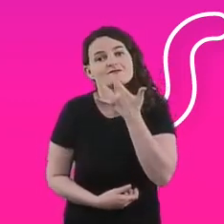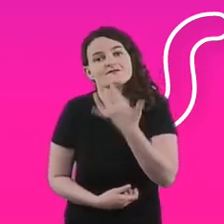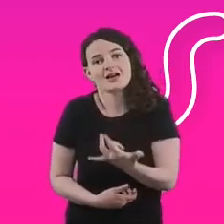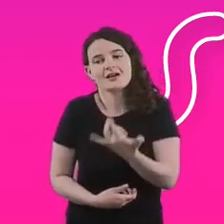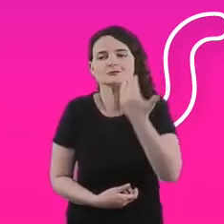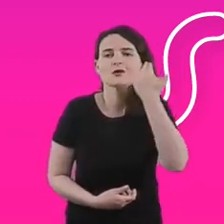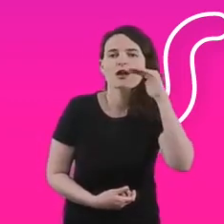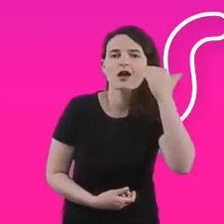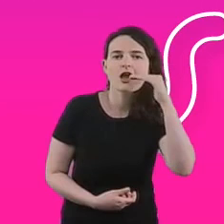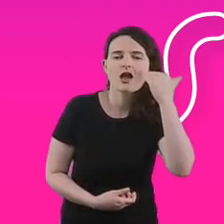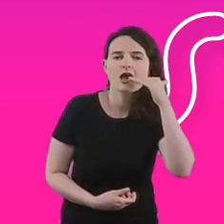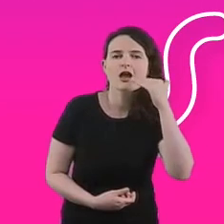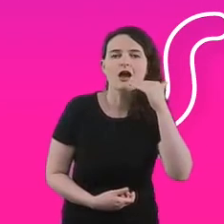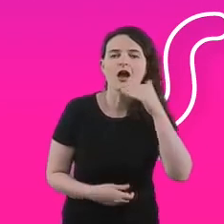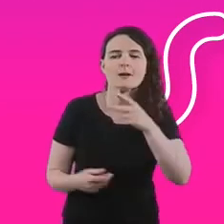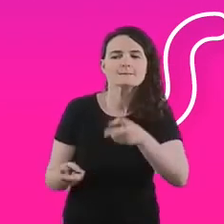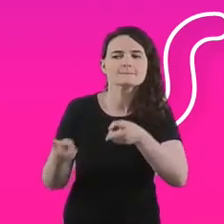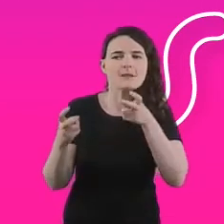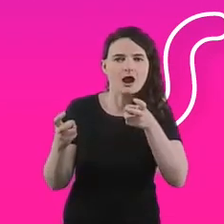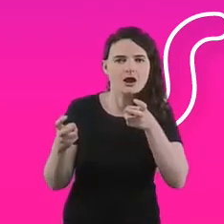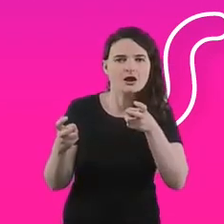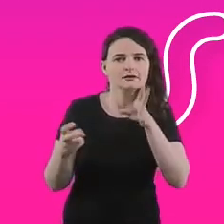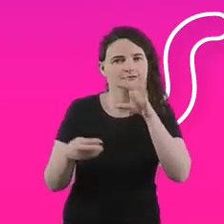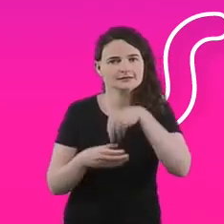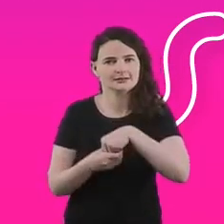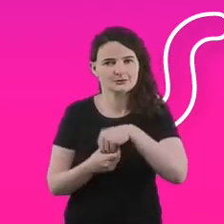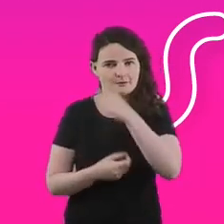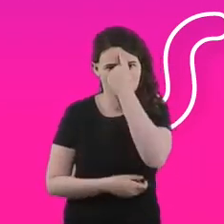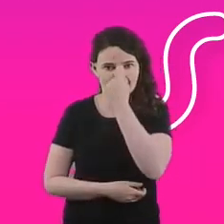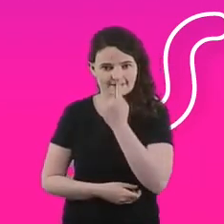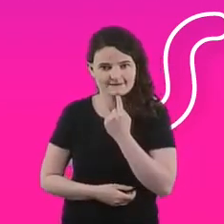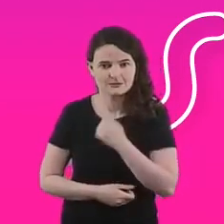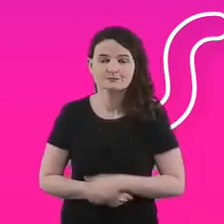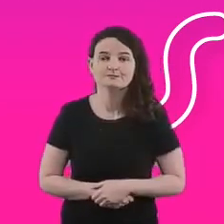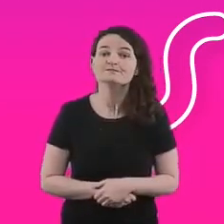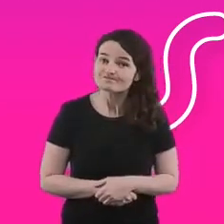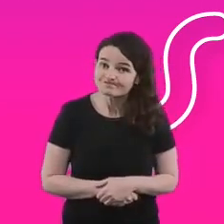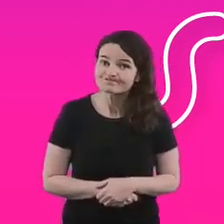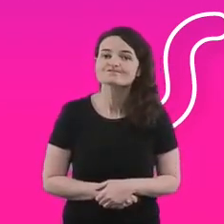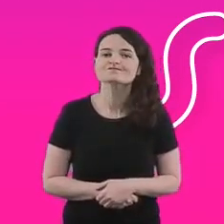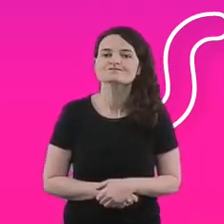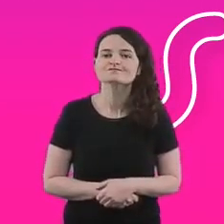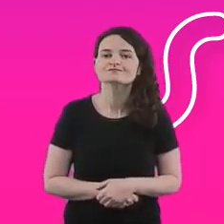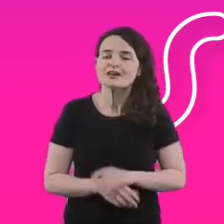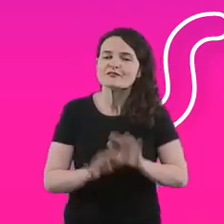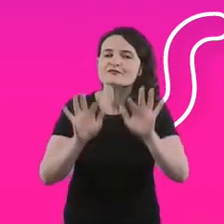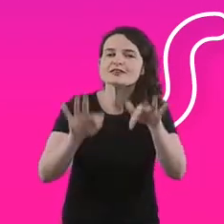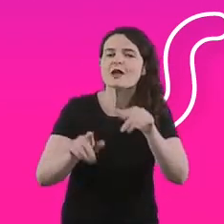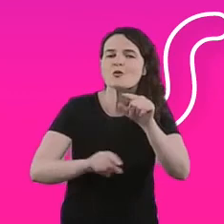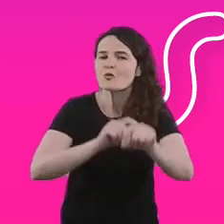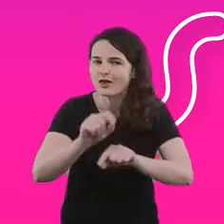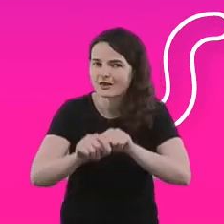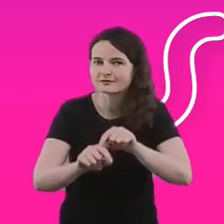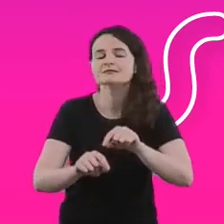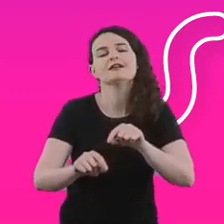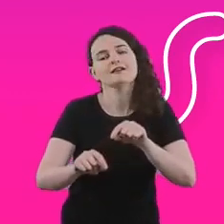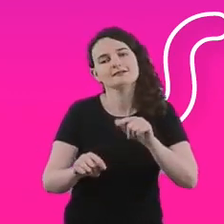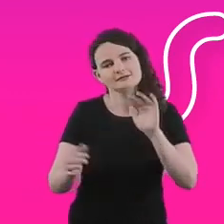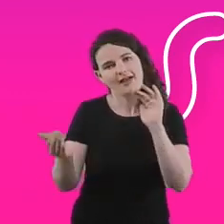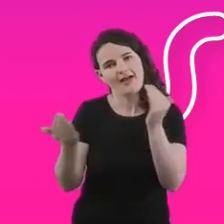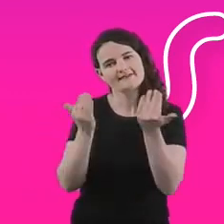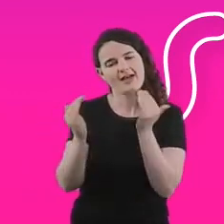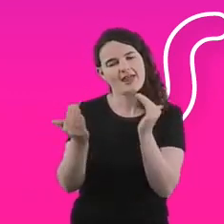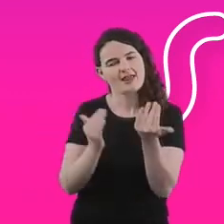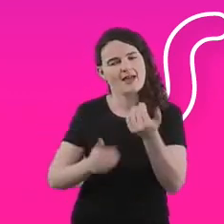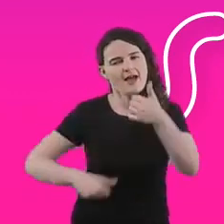fácil captação junto a esse público. E, por fim, avaliar, né? Avaliar no sentido mais amplo, a gente pode estar olhando